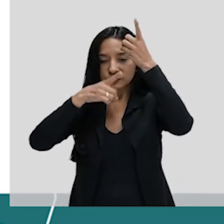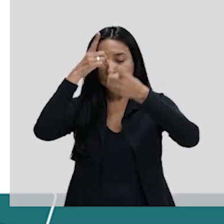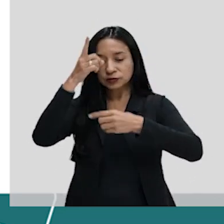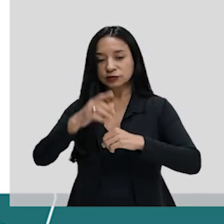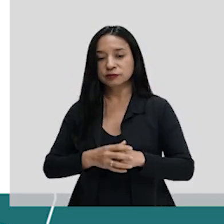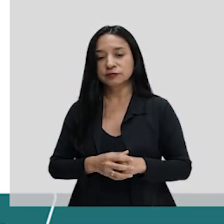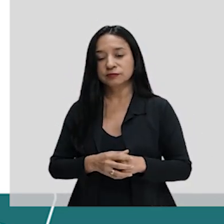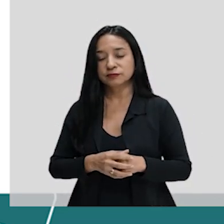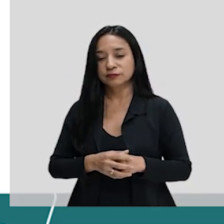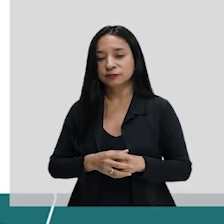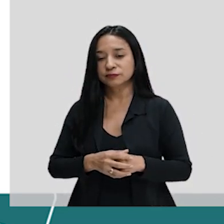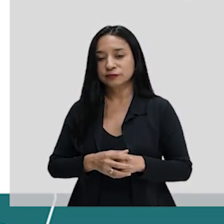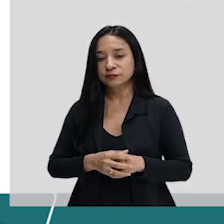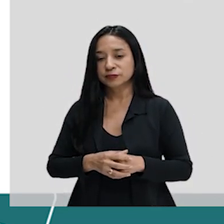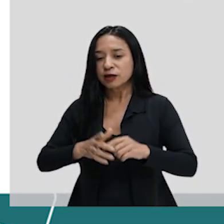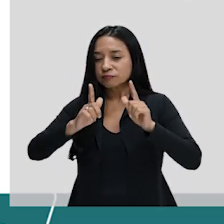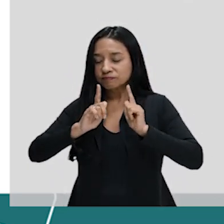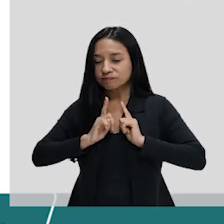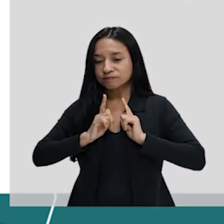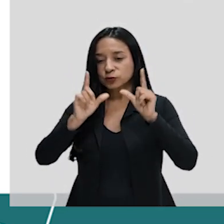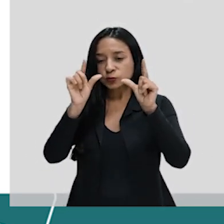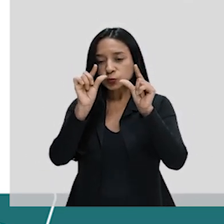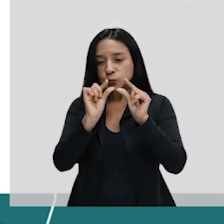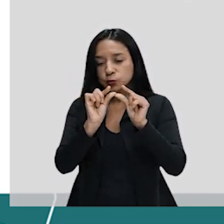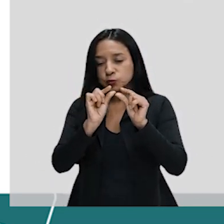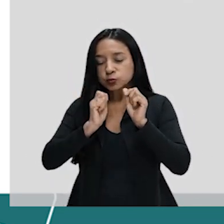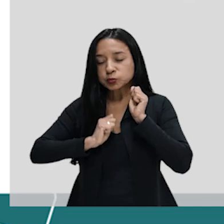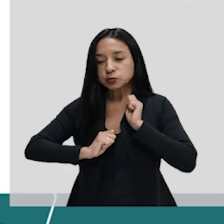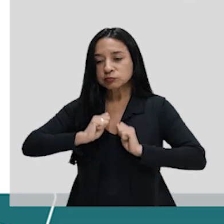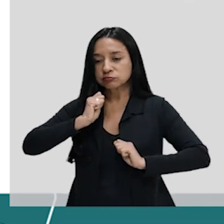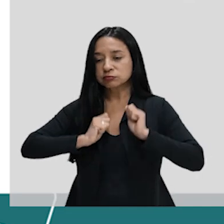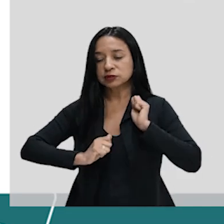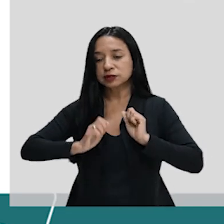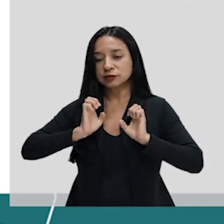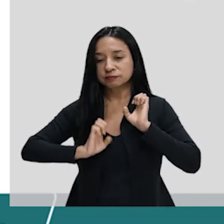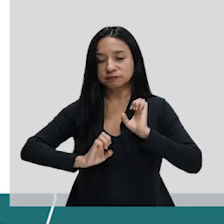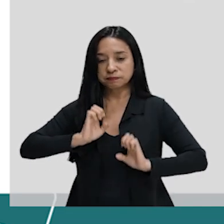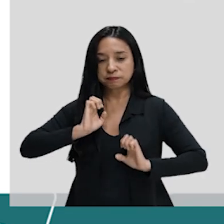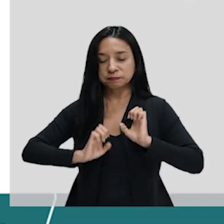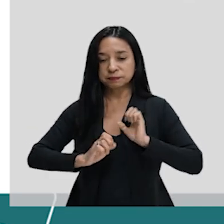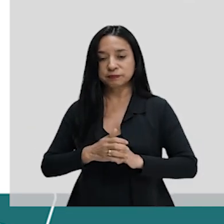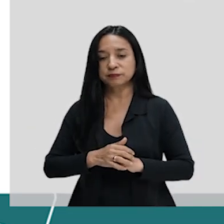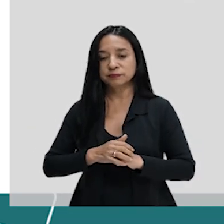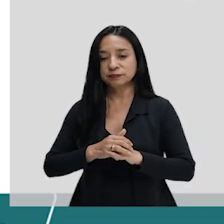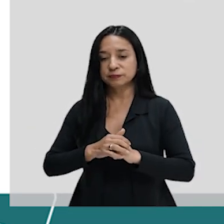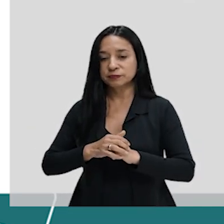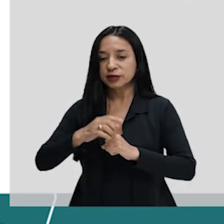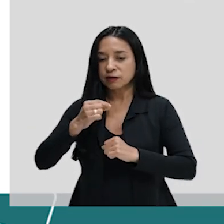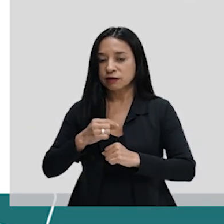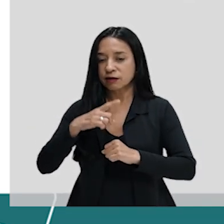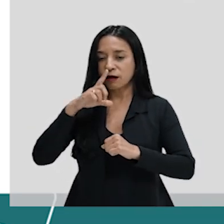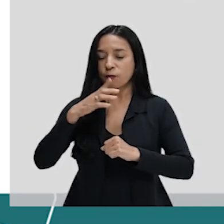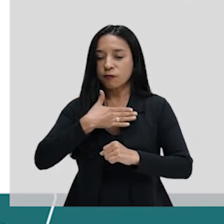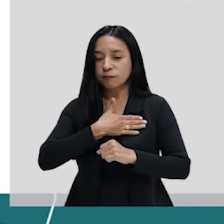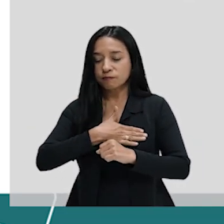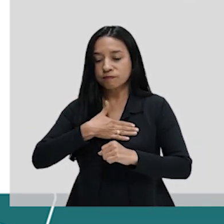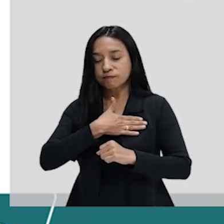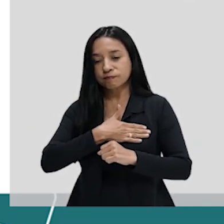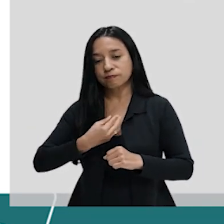encontro. E o poder do grupo. O grupo da biodança é uma matriz de